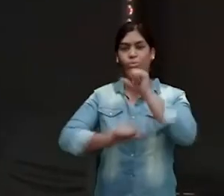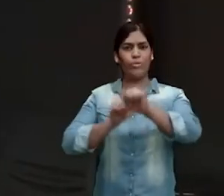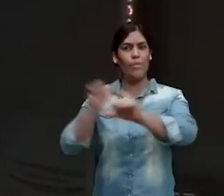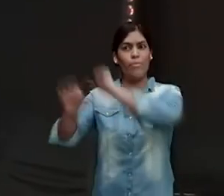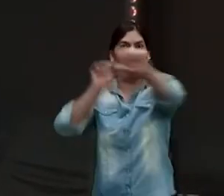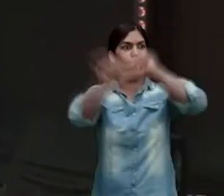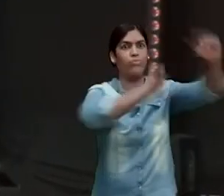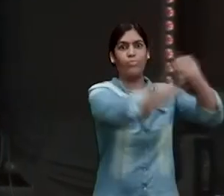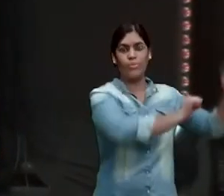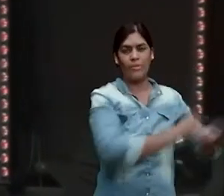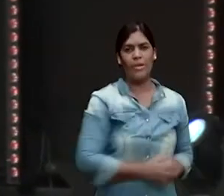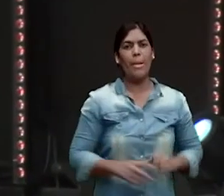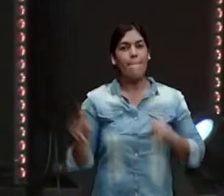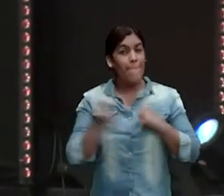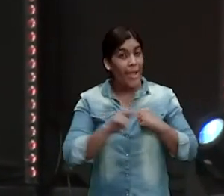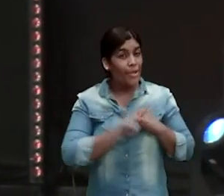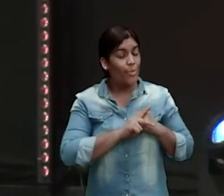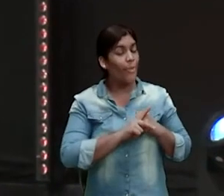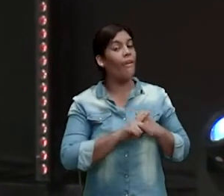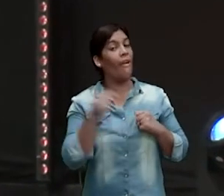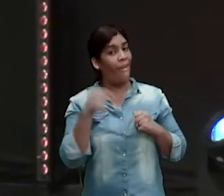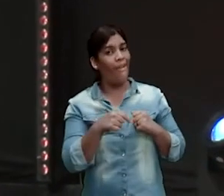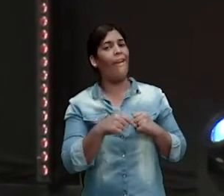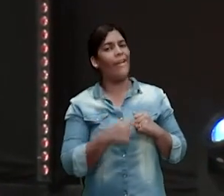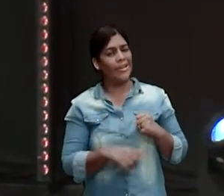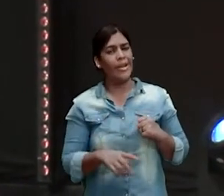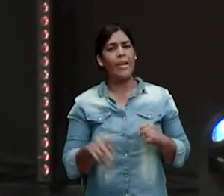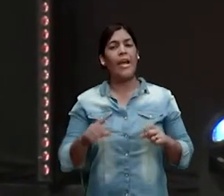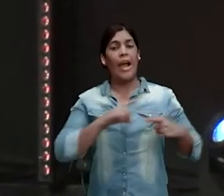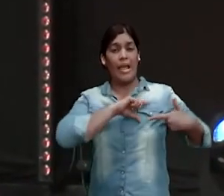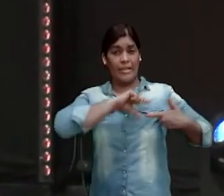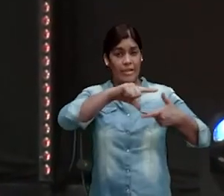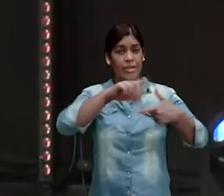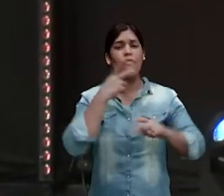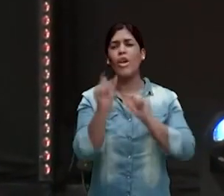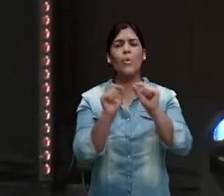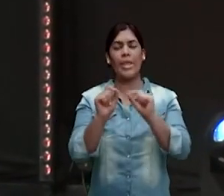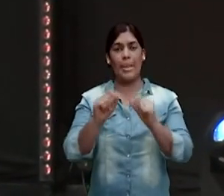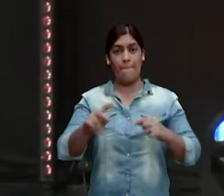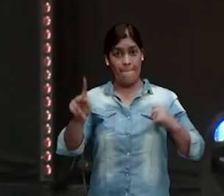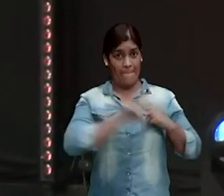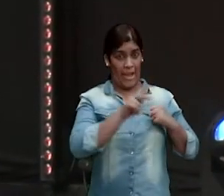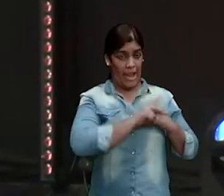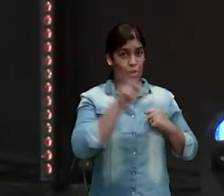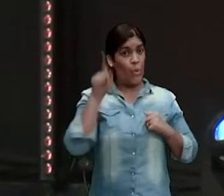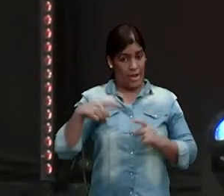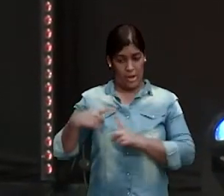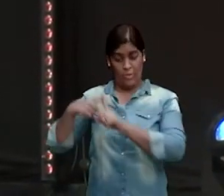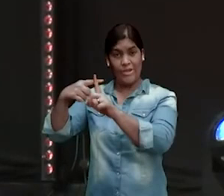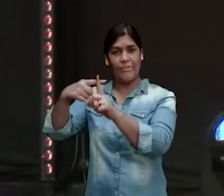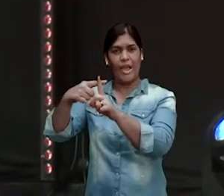emblemático Pedro a a tradição diz que iam crucifica Pedro igual Jesus é funciona ser